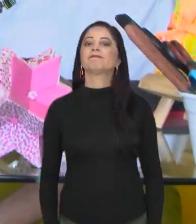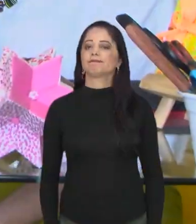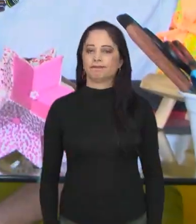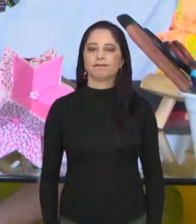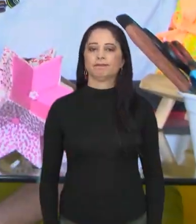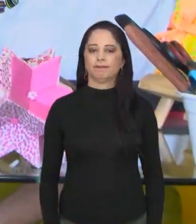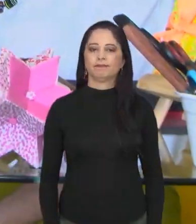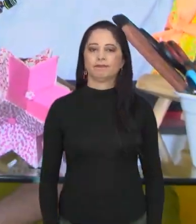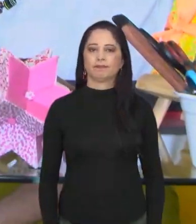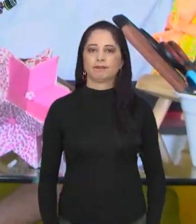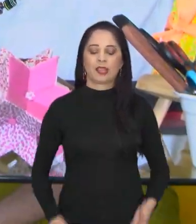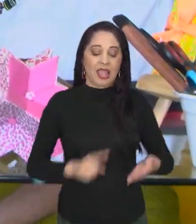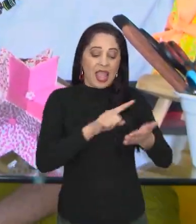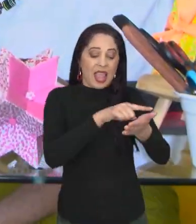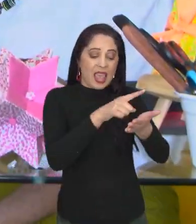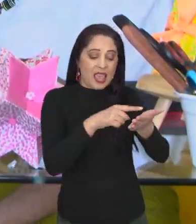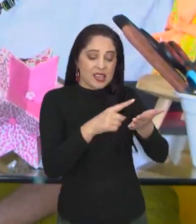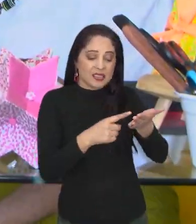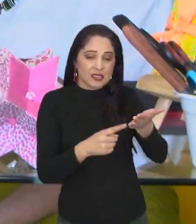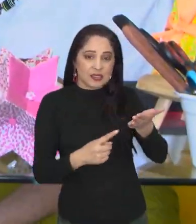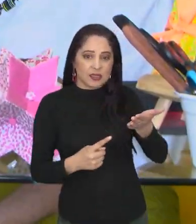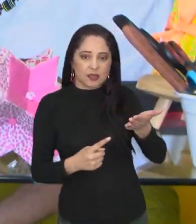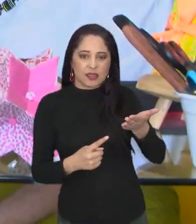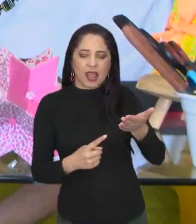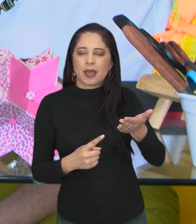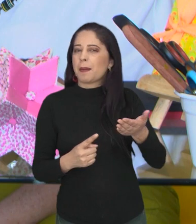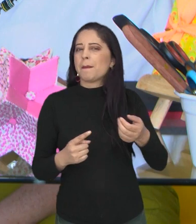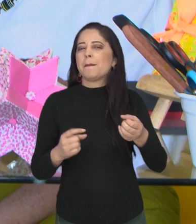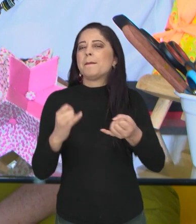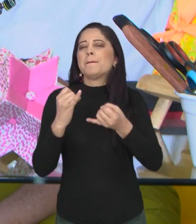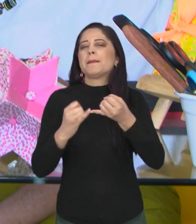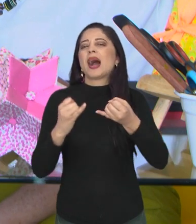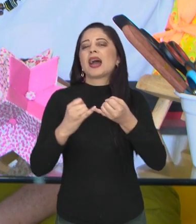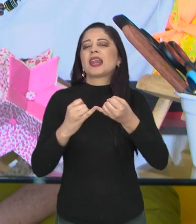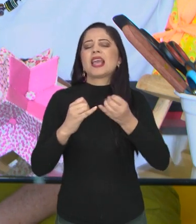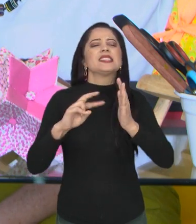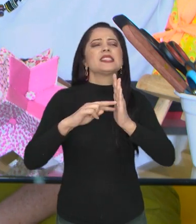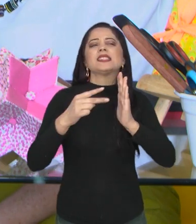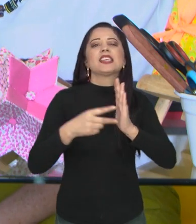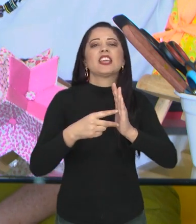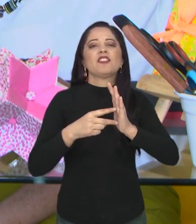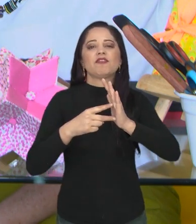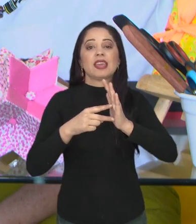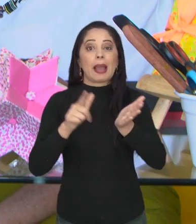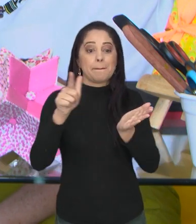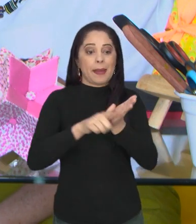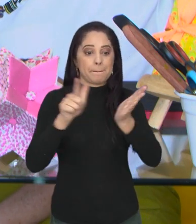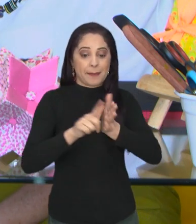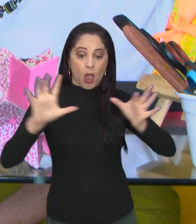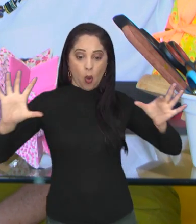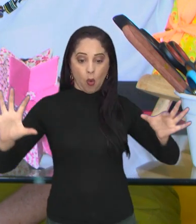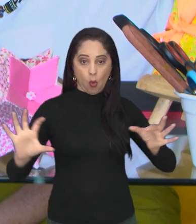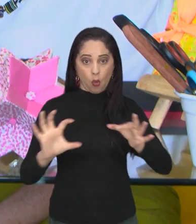o significado de encadernar é o de unir de ligar papéis sejam de folhas